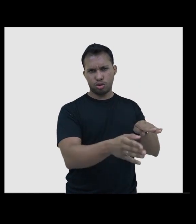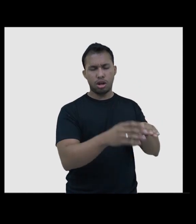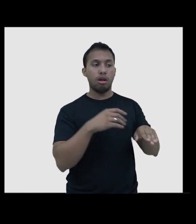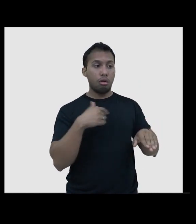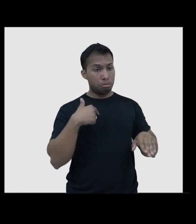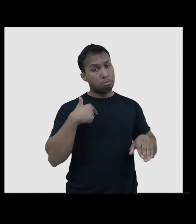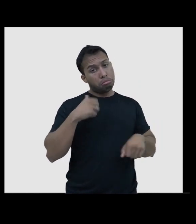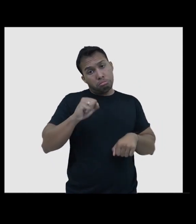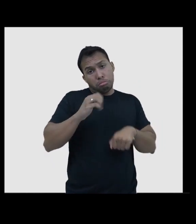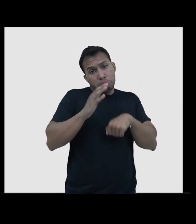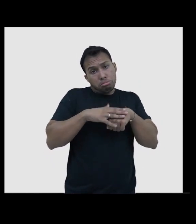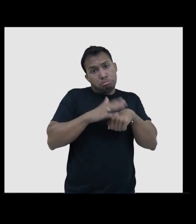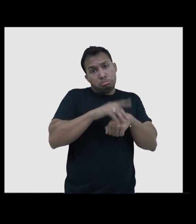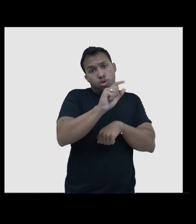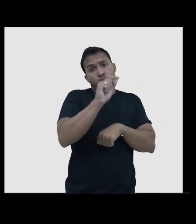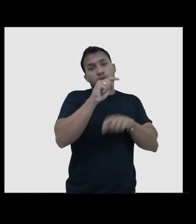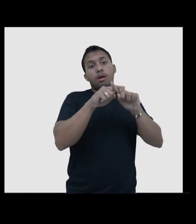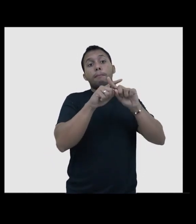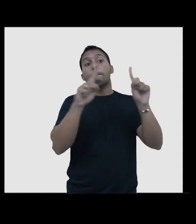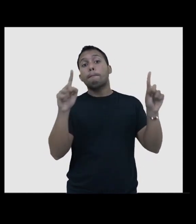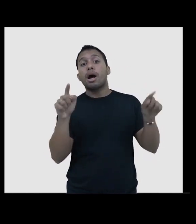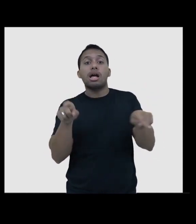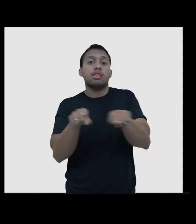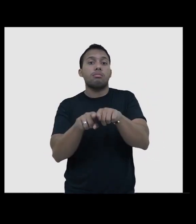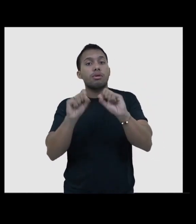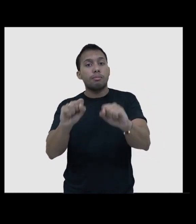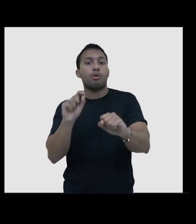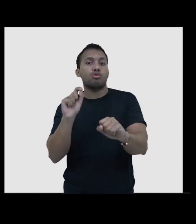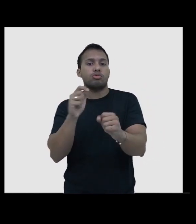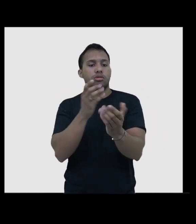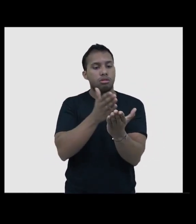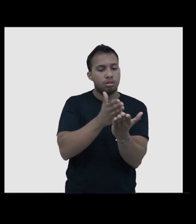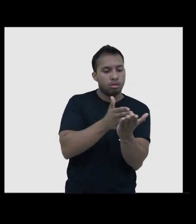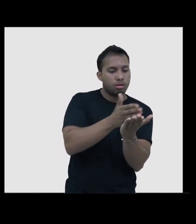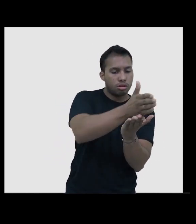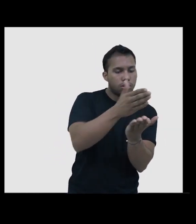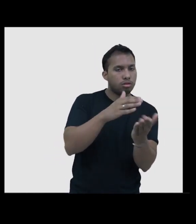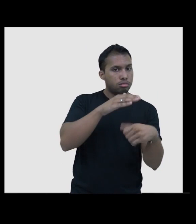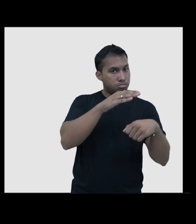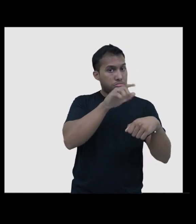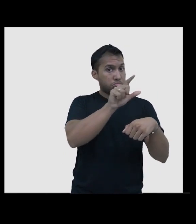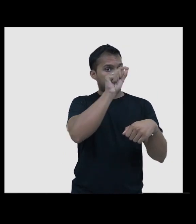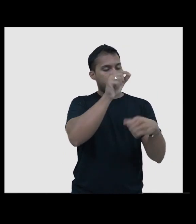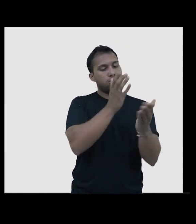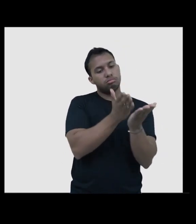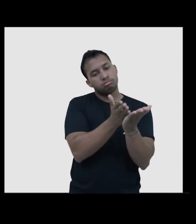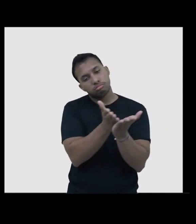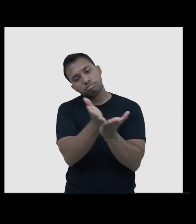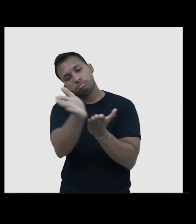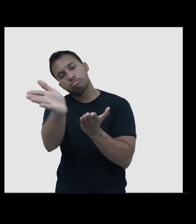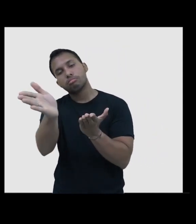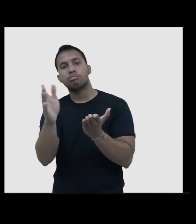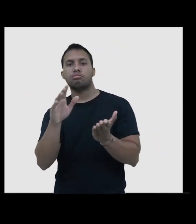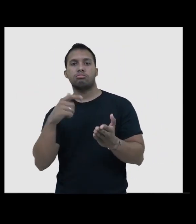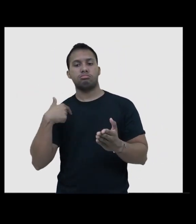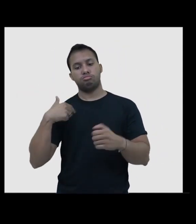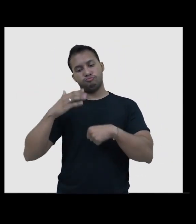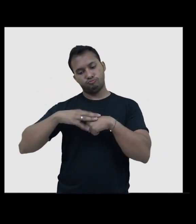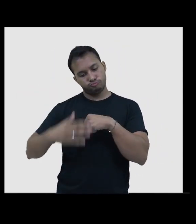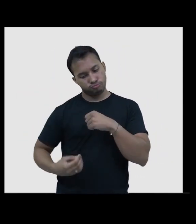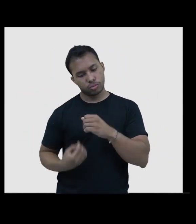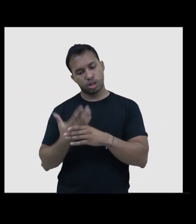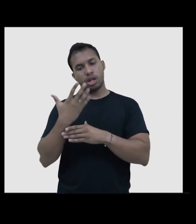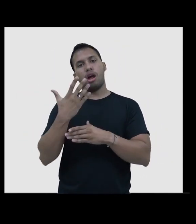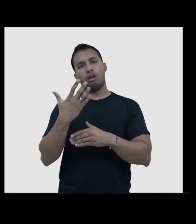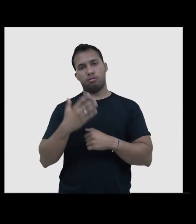escolher alguma dessas aqui, né? Ou a gente pode criar a nossa própria aqui, que é o que eu vou fazer, ensinar aqui para vocês, né? Eu não